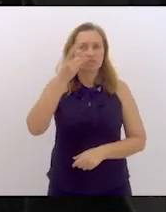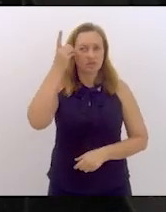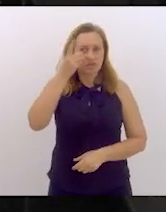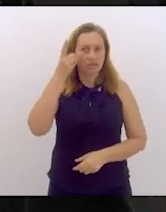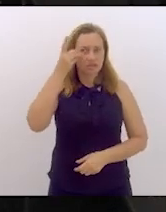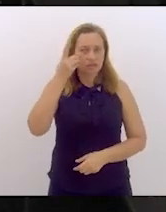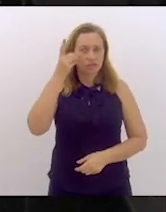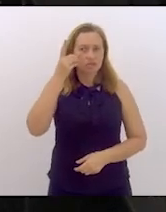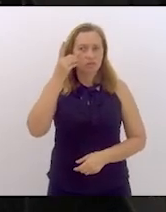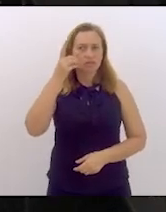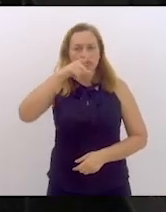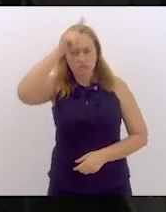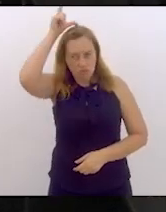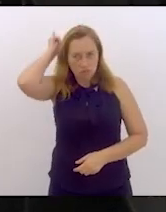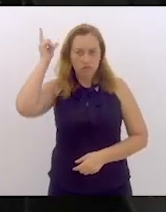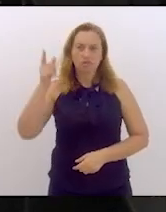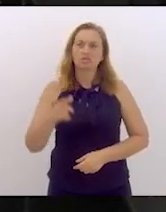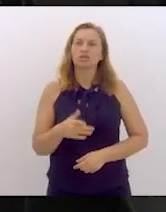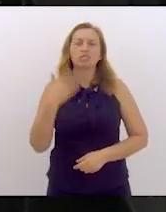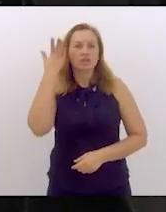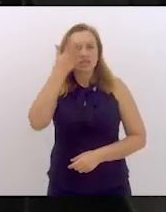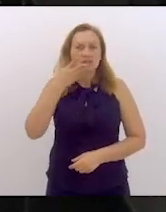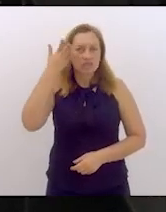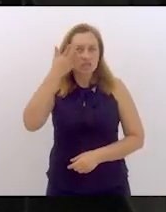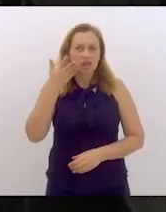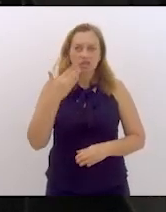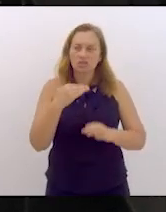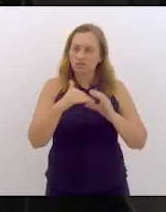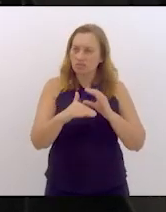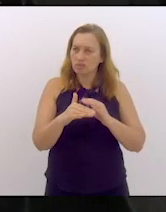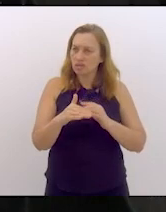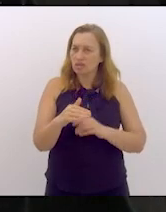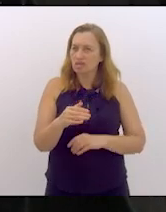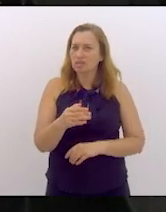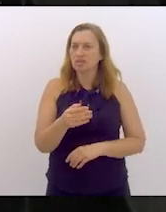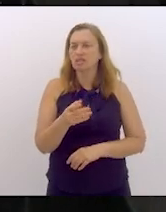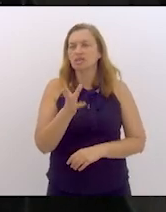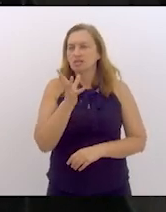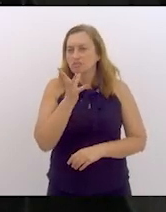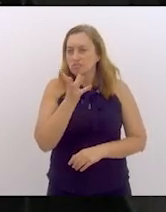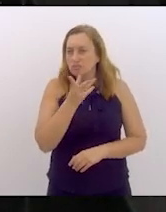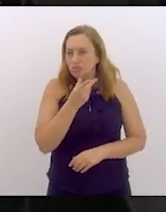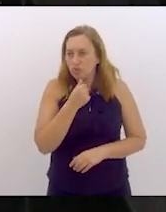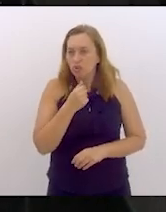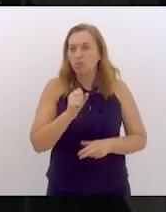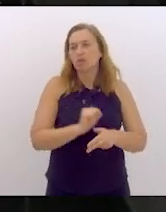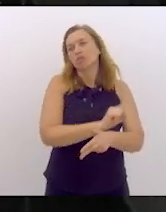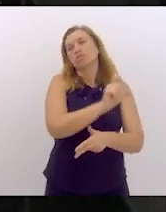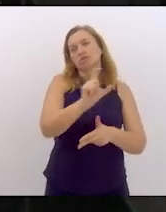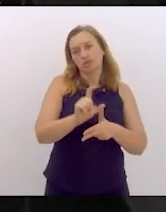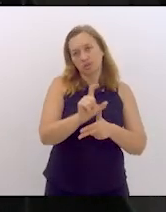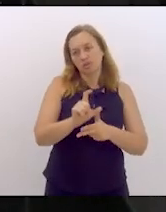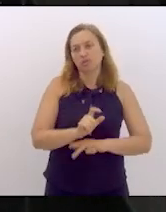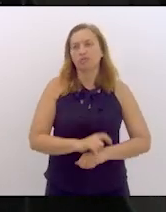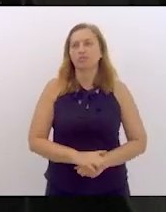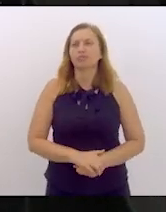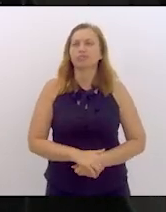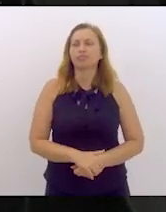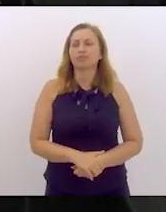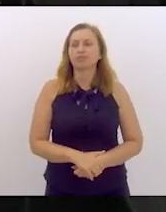respeito à aquela mensagem enviada tardiamente pelo poder executivo sobre